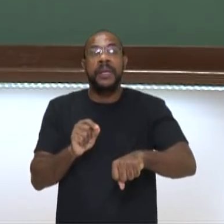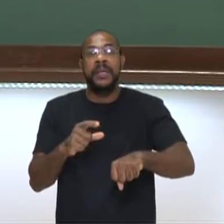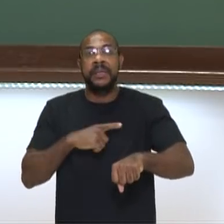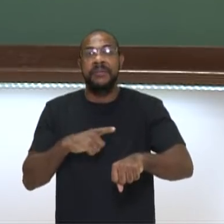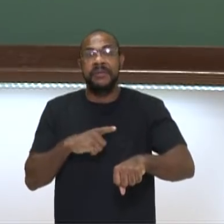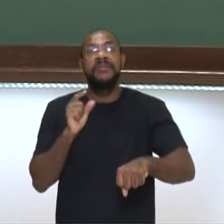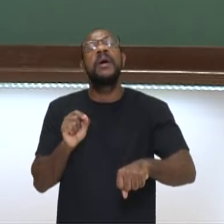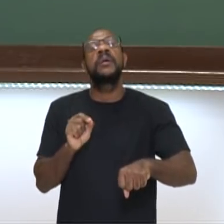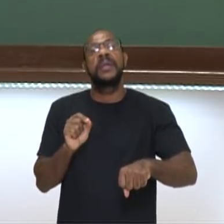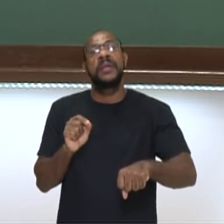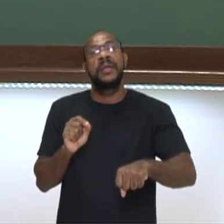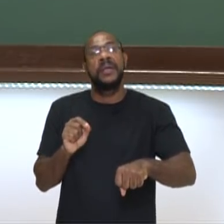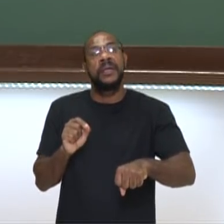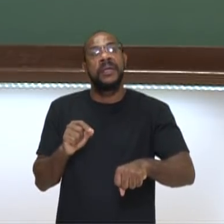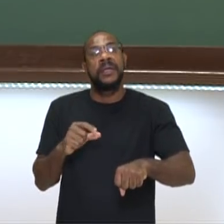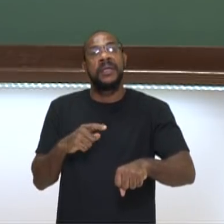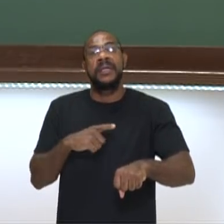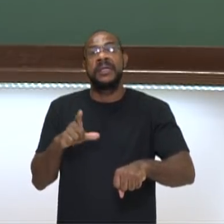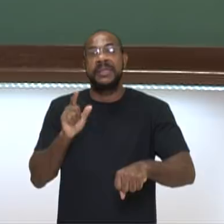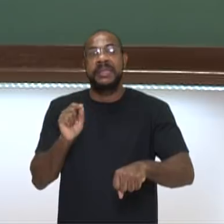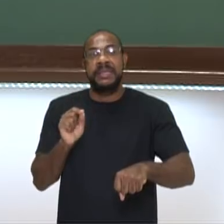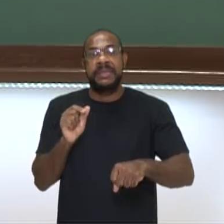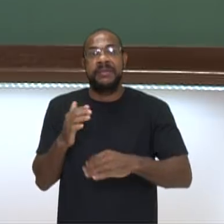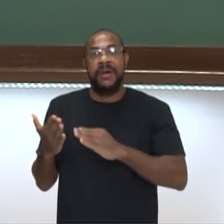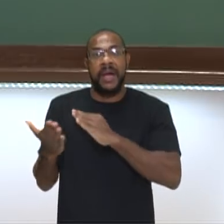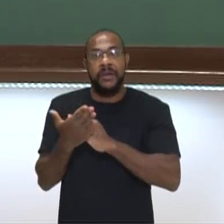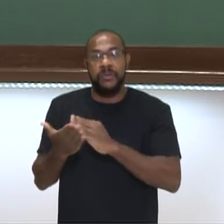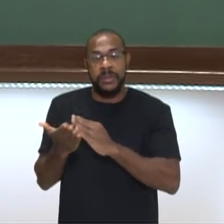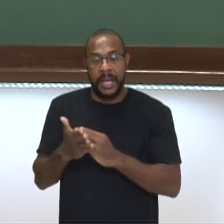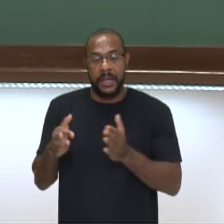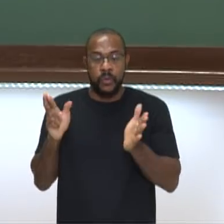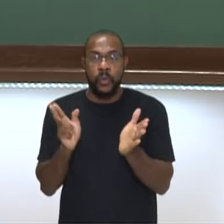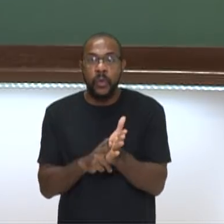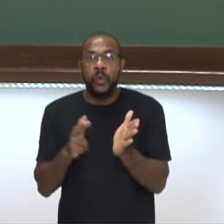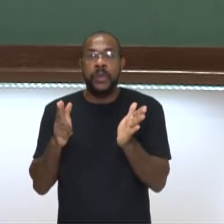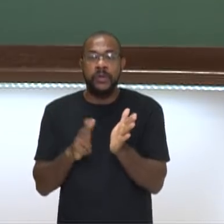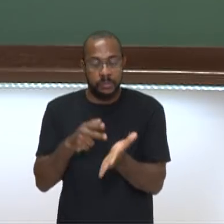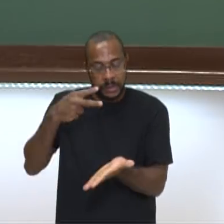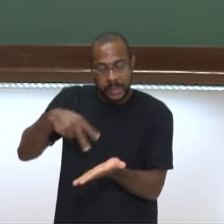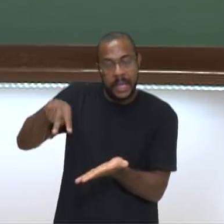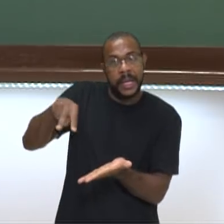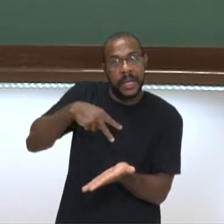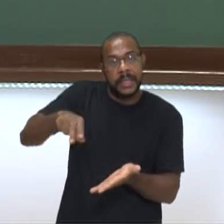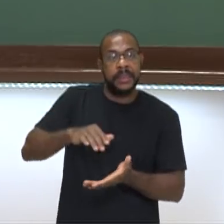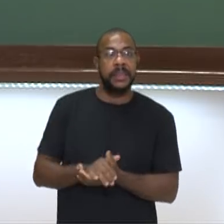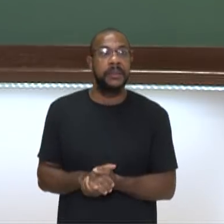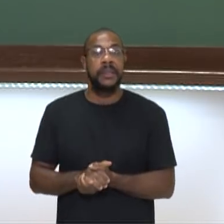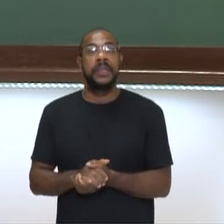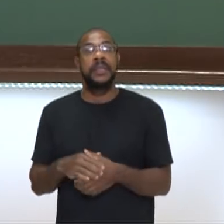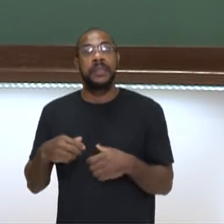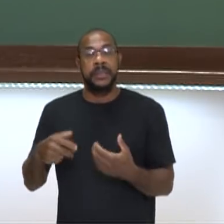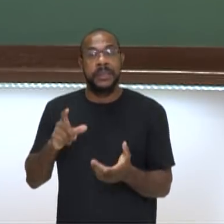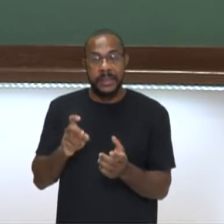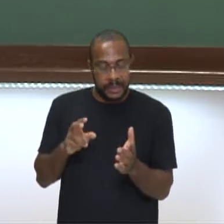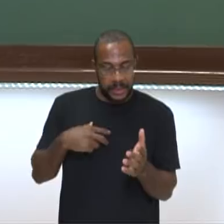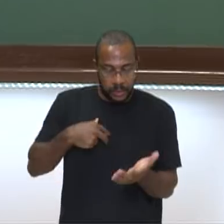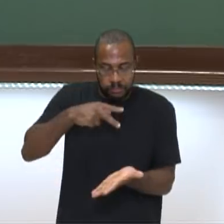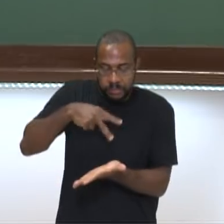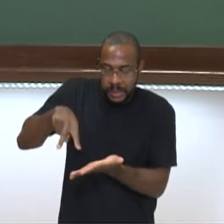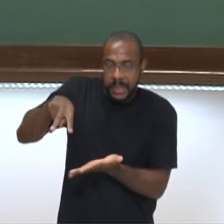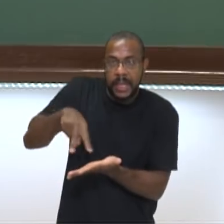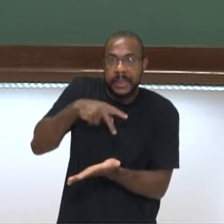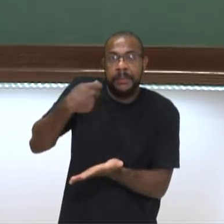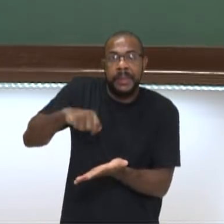vai determinar o meu ritmo de dança. Quando eu danço, eu tenho que acompanhar o ritmo